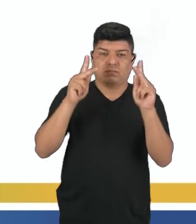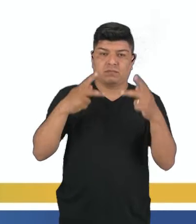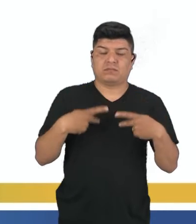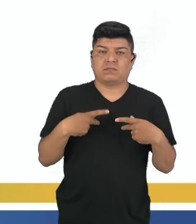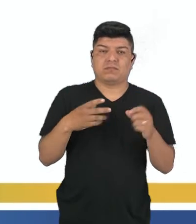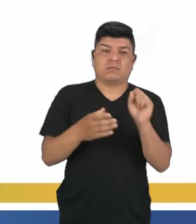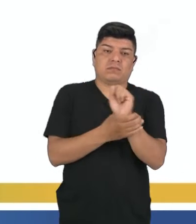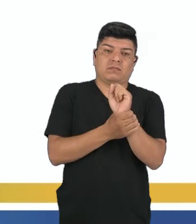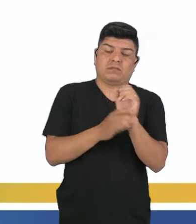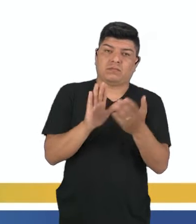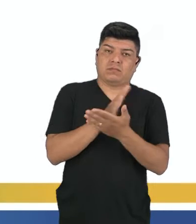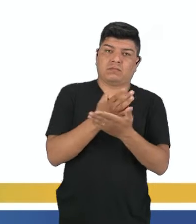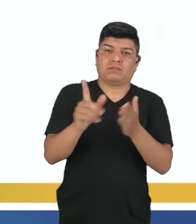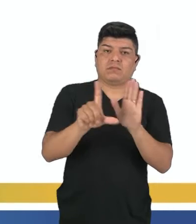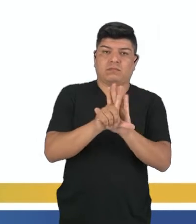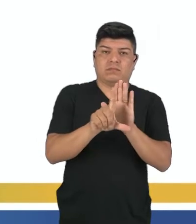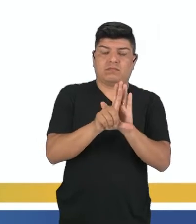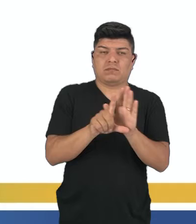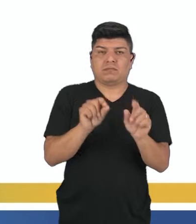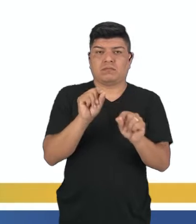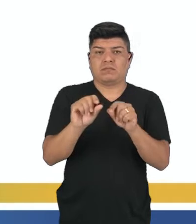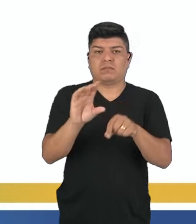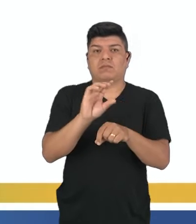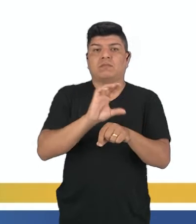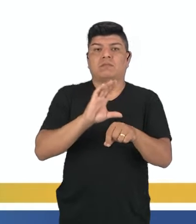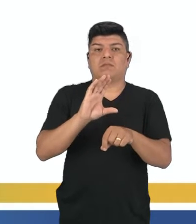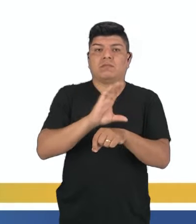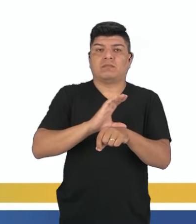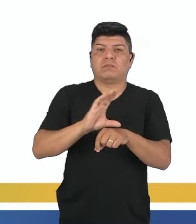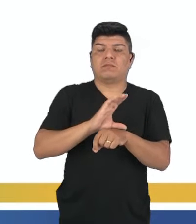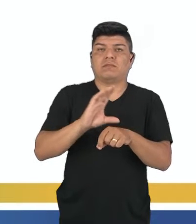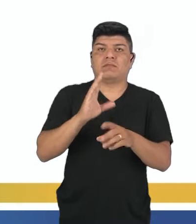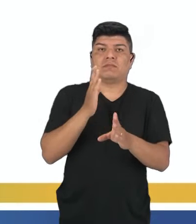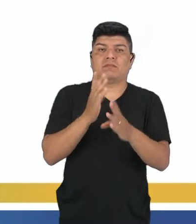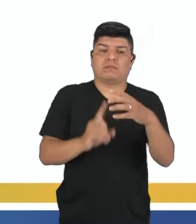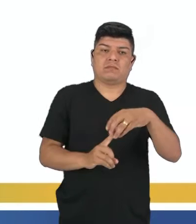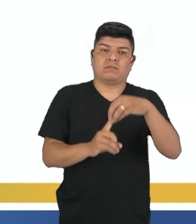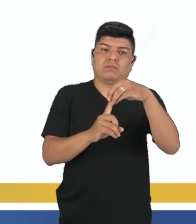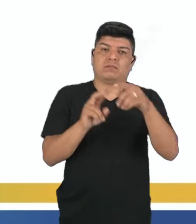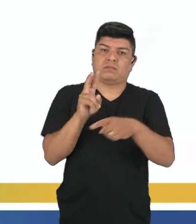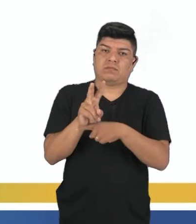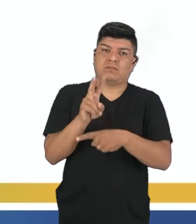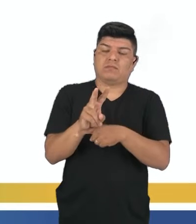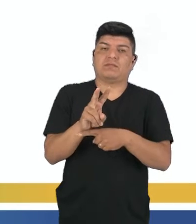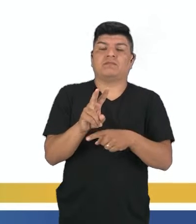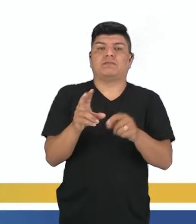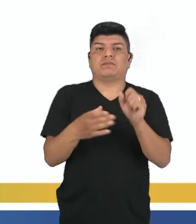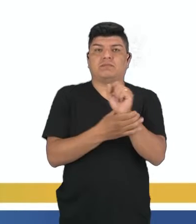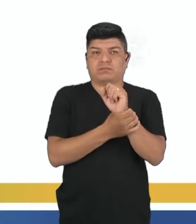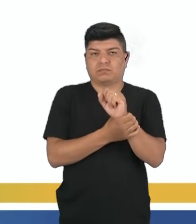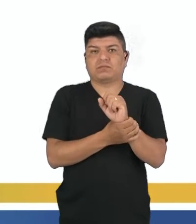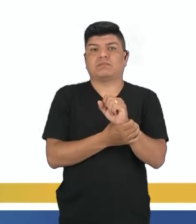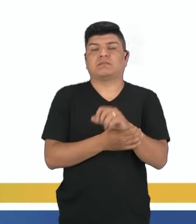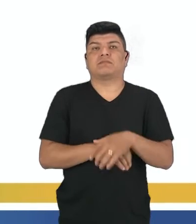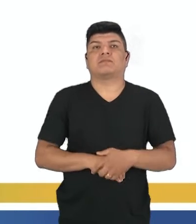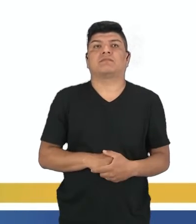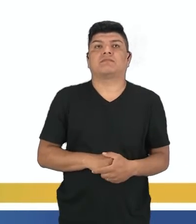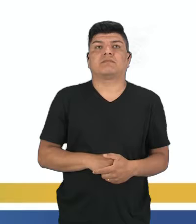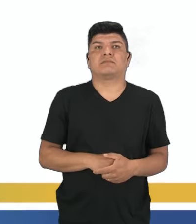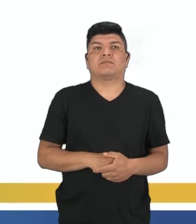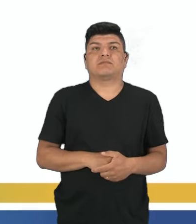são protegidos por lei e são constituídos como unidades de preservação e